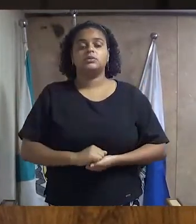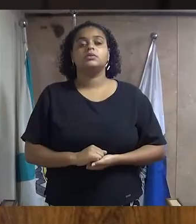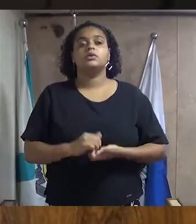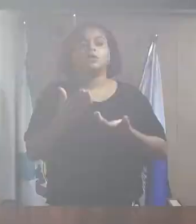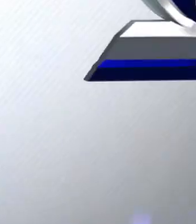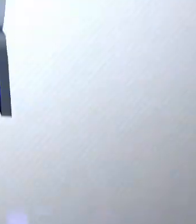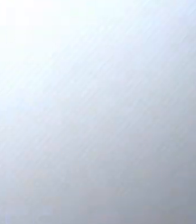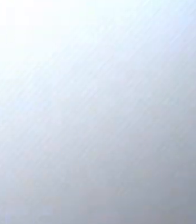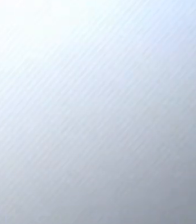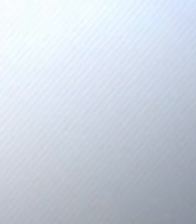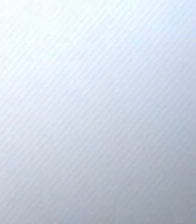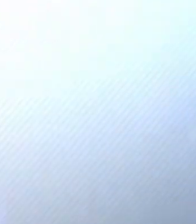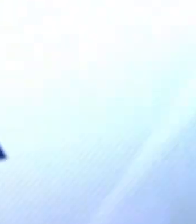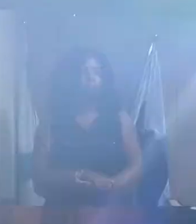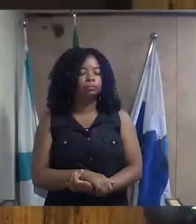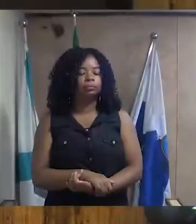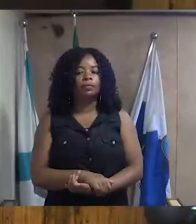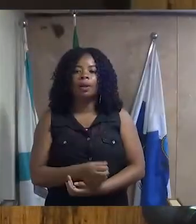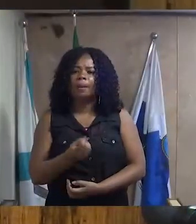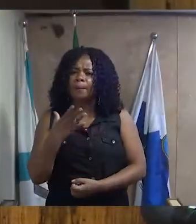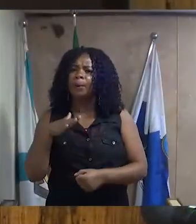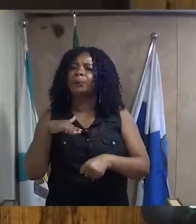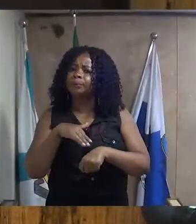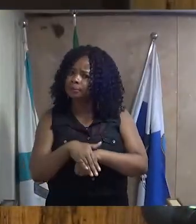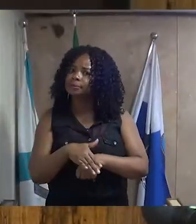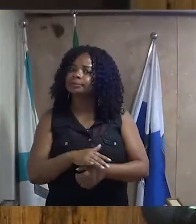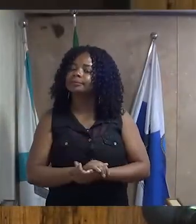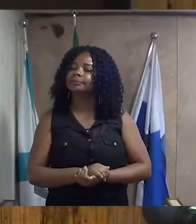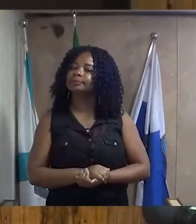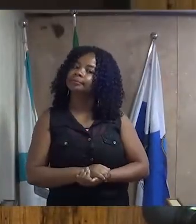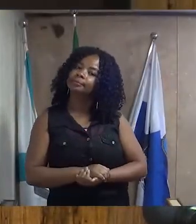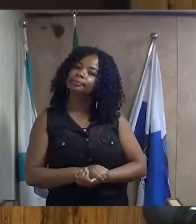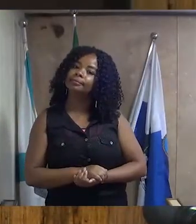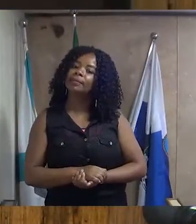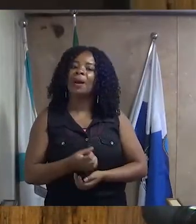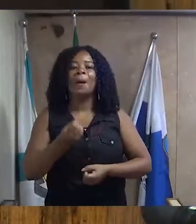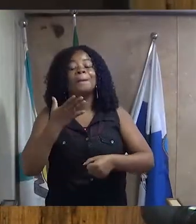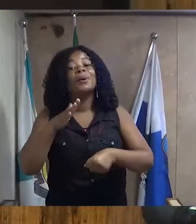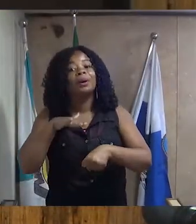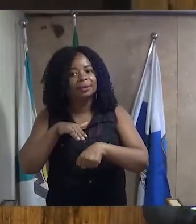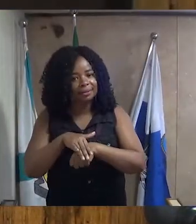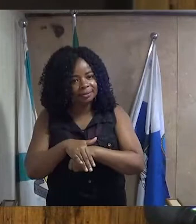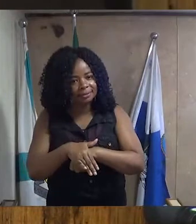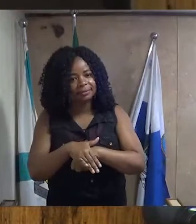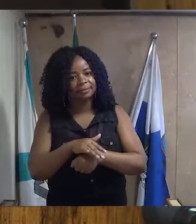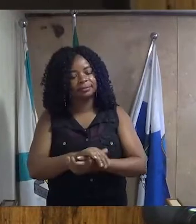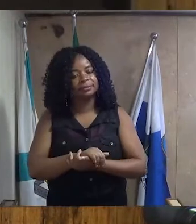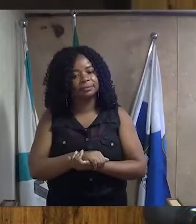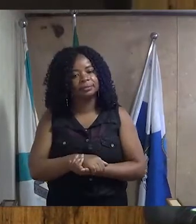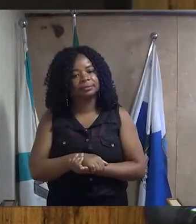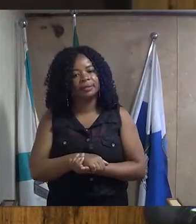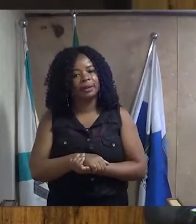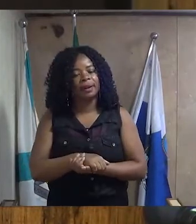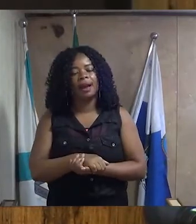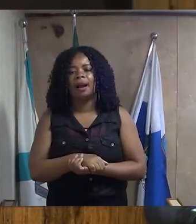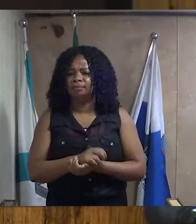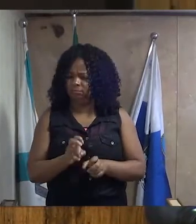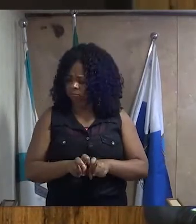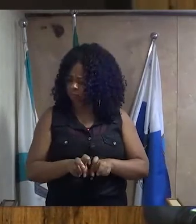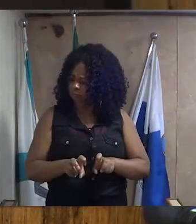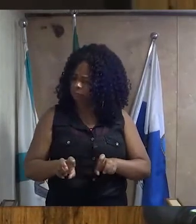Júlio Wilson. Muito boa noite. Boa noite a esta